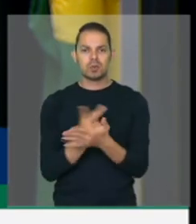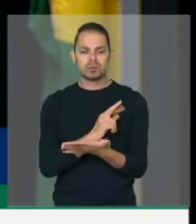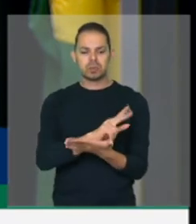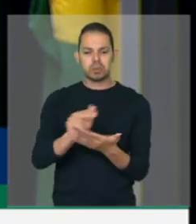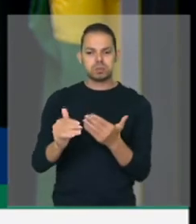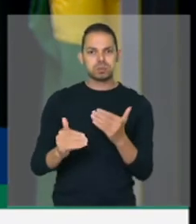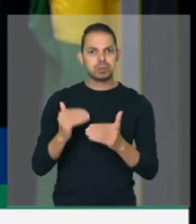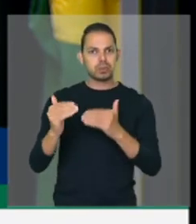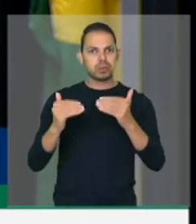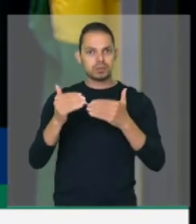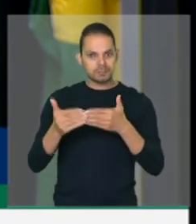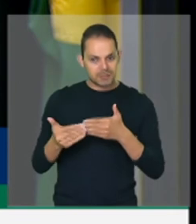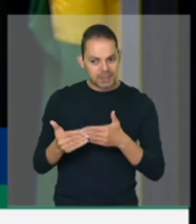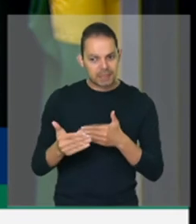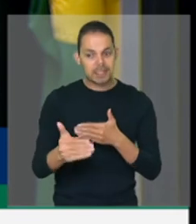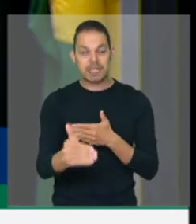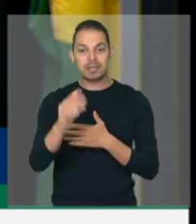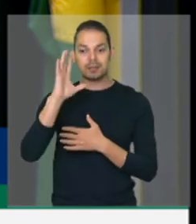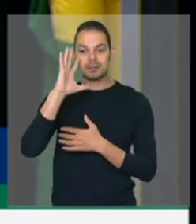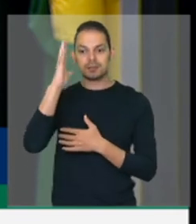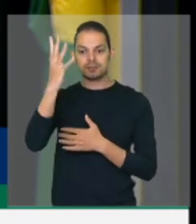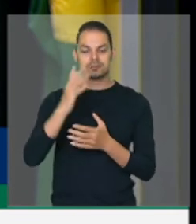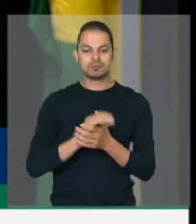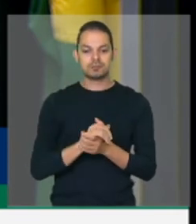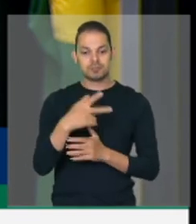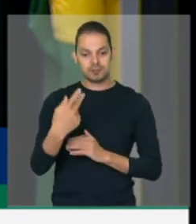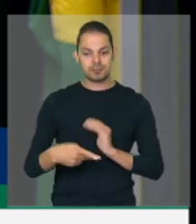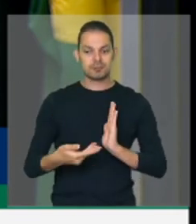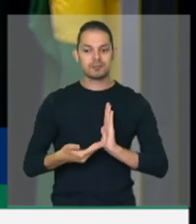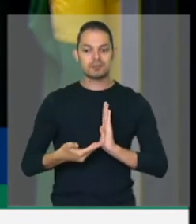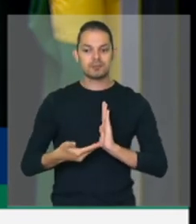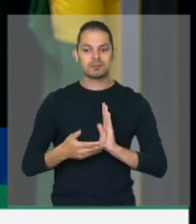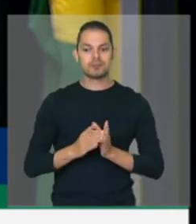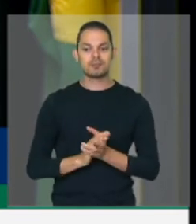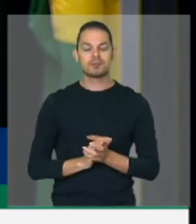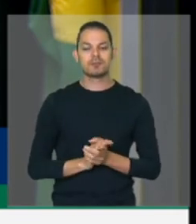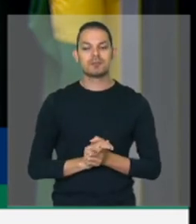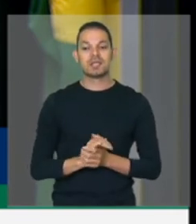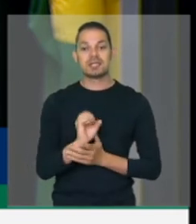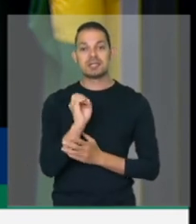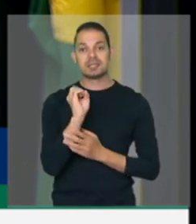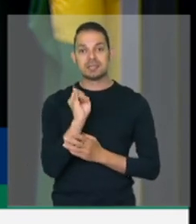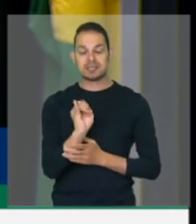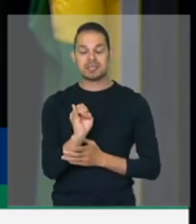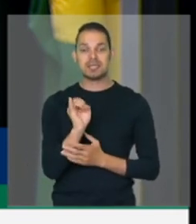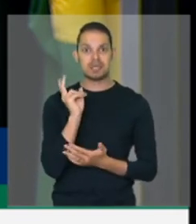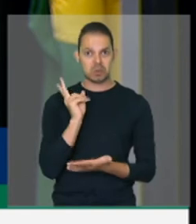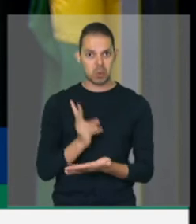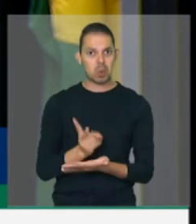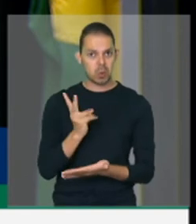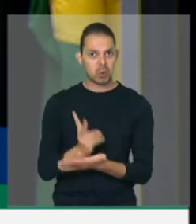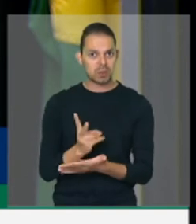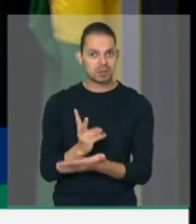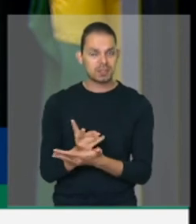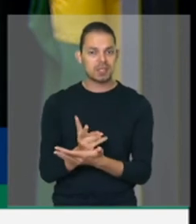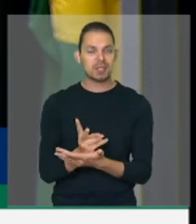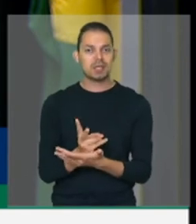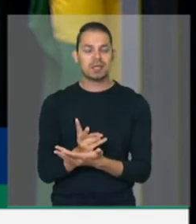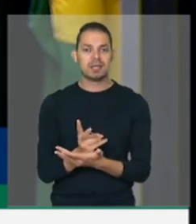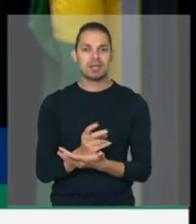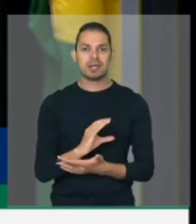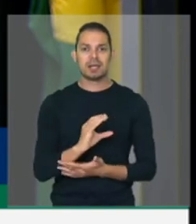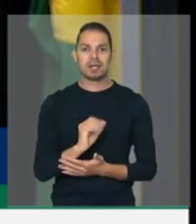se seguirão à deliberação desta Casa, se eventualmente mantida a eficácia da